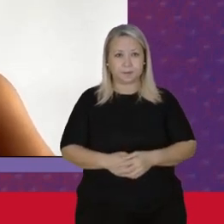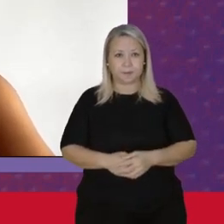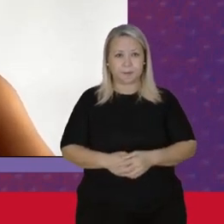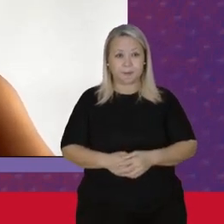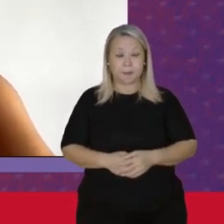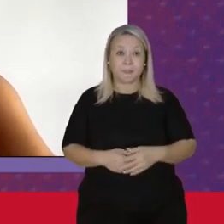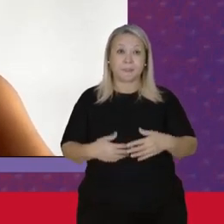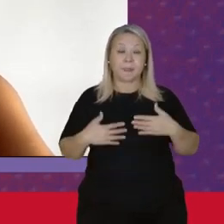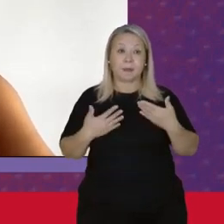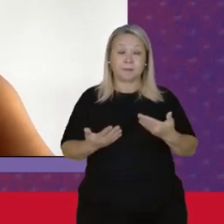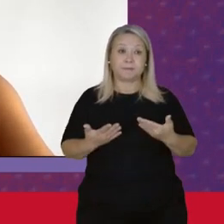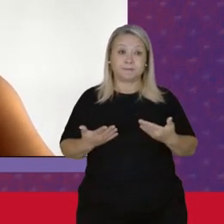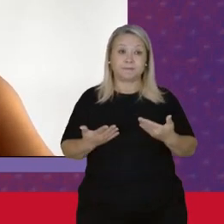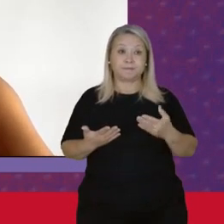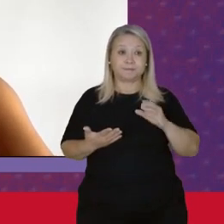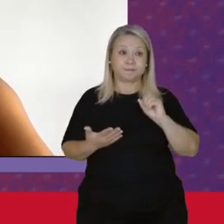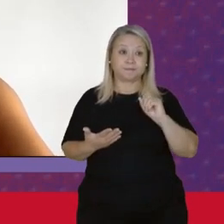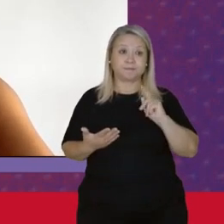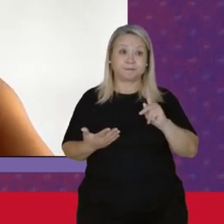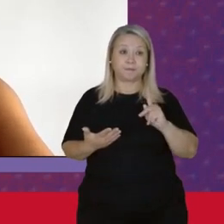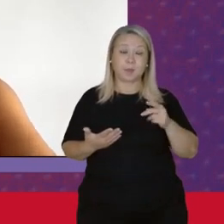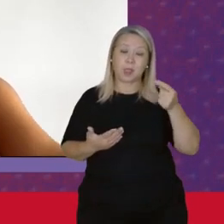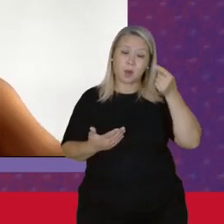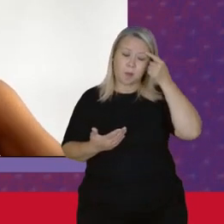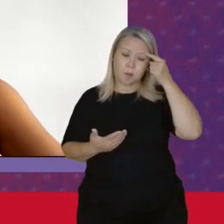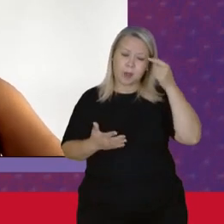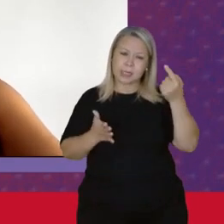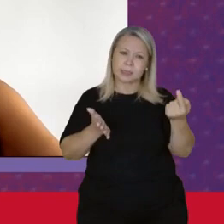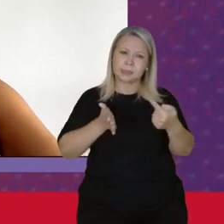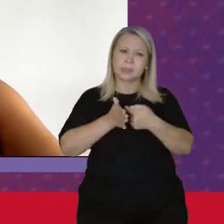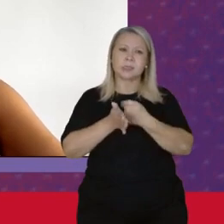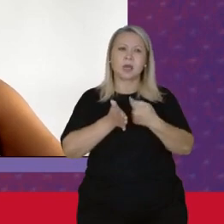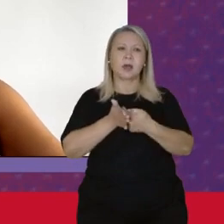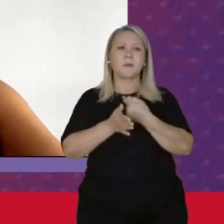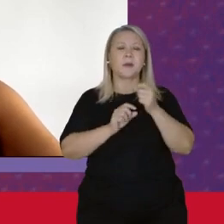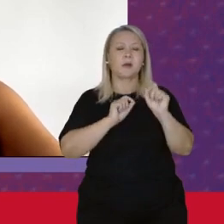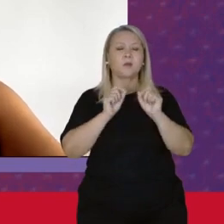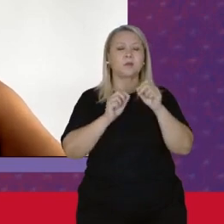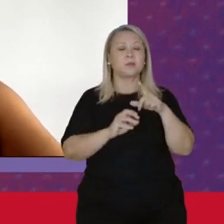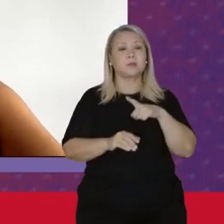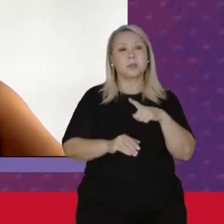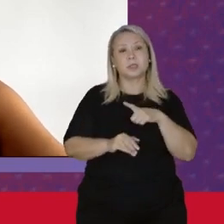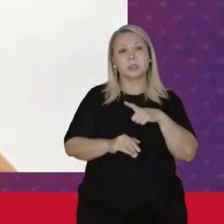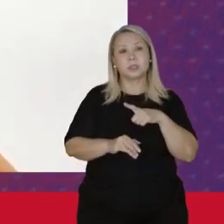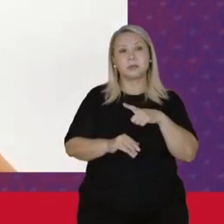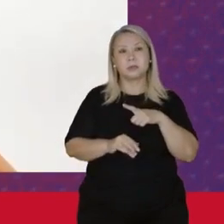Ok. Bom, eu penso que essa pergunta, né, ela tem uma